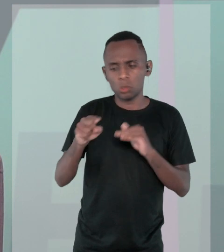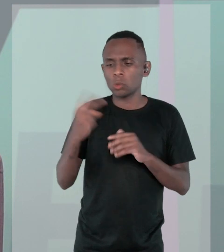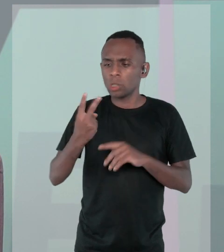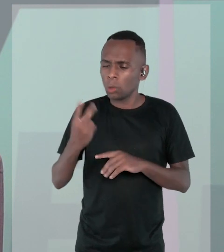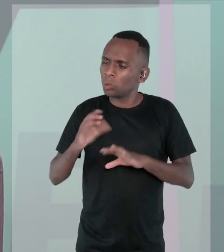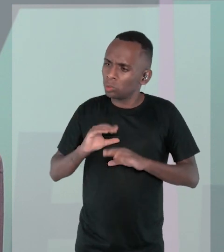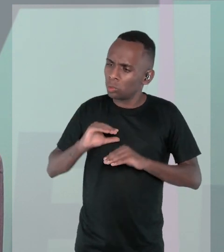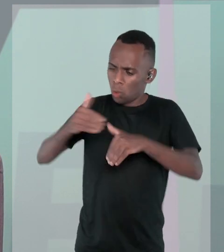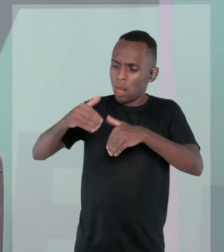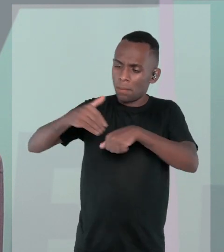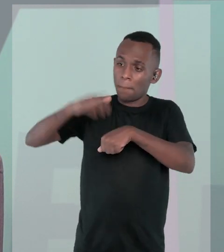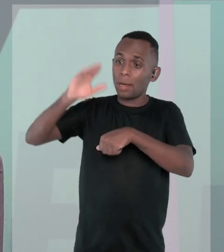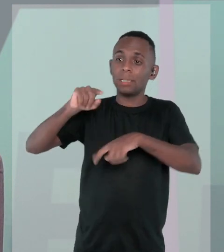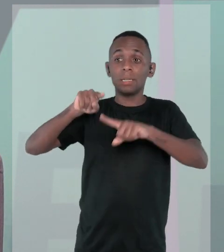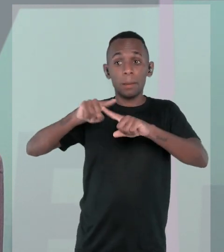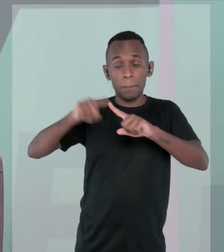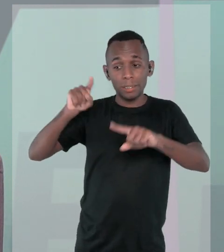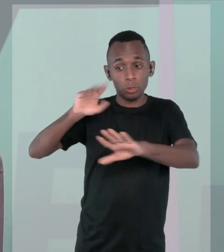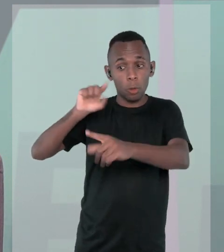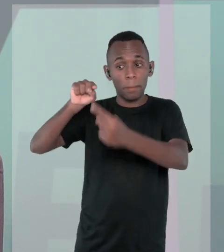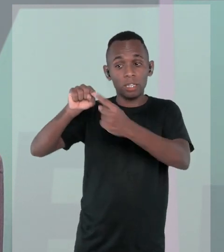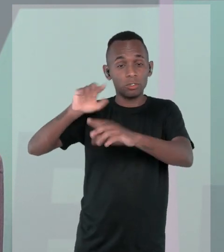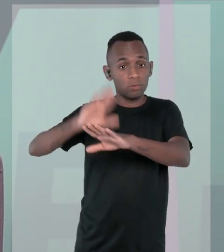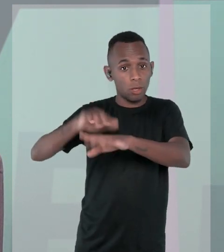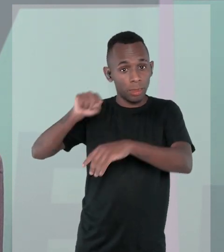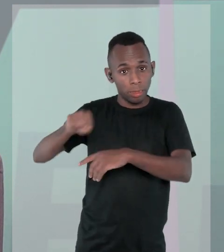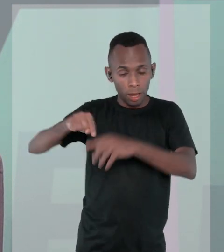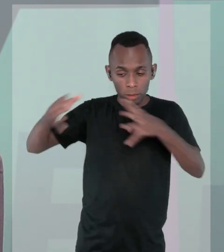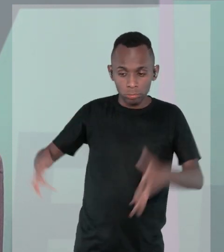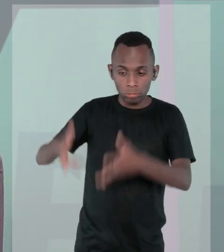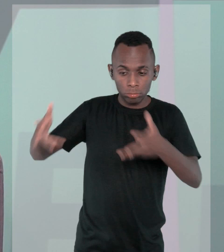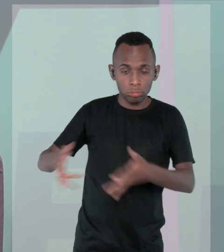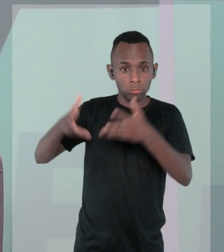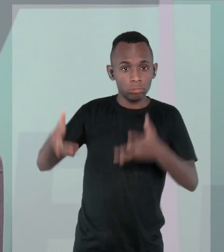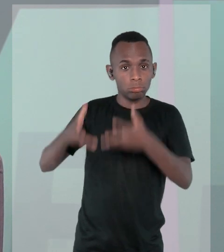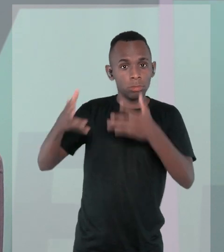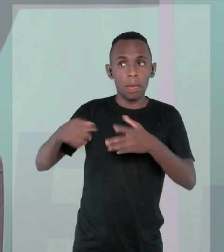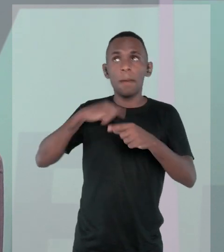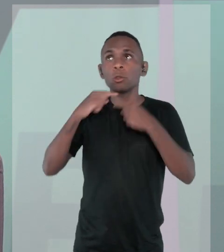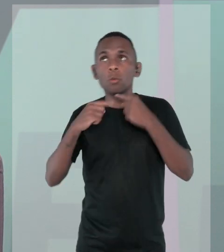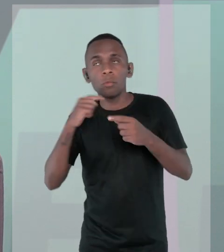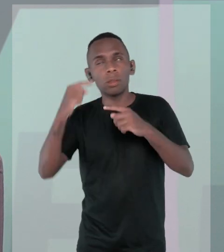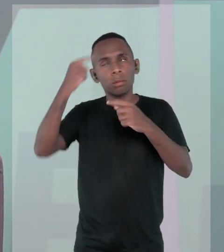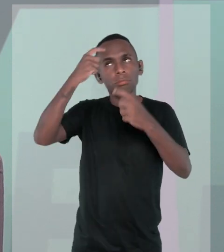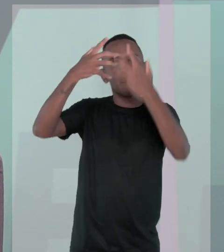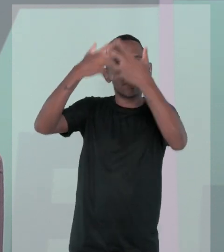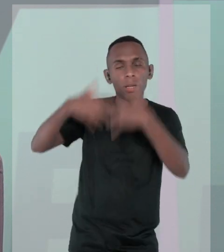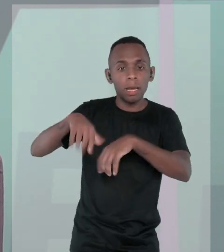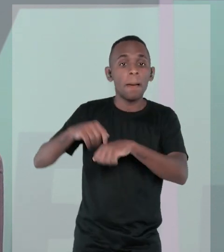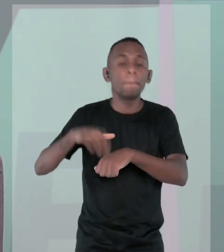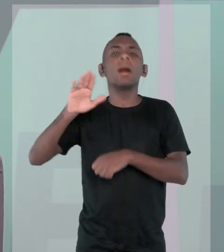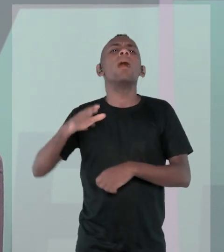corajoso. Mas ele é para provocar. Ele é para trazer muito mais perguntas do que respostas. Onde que